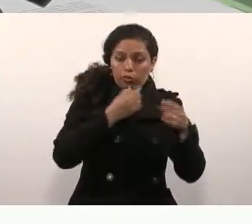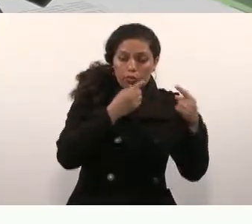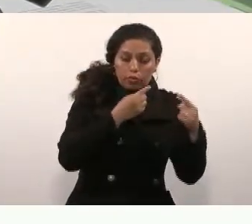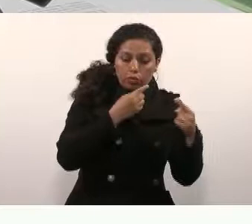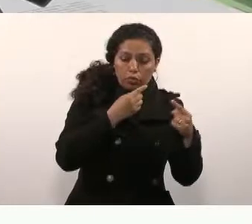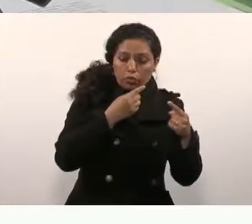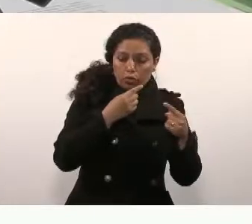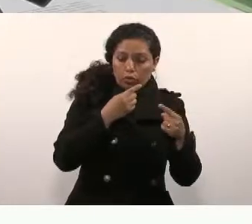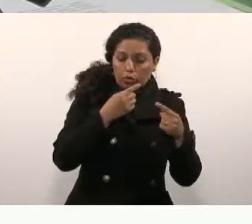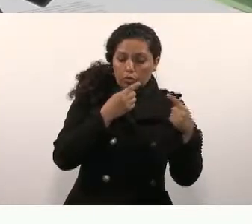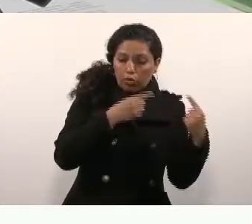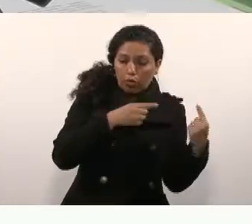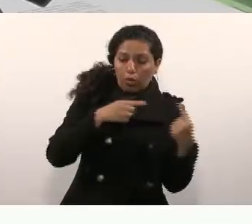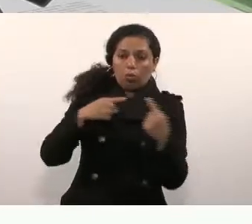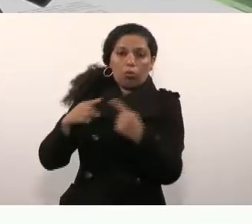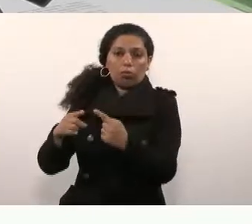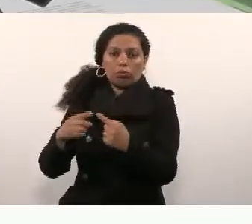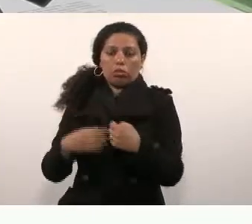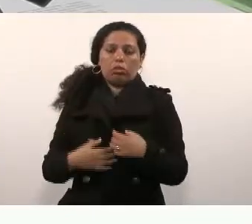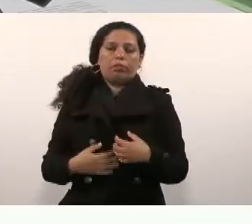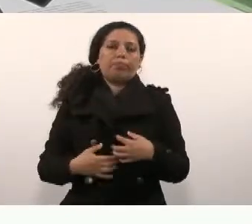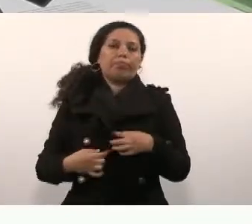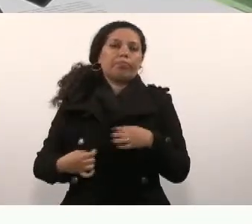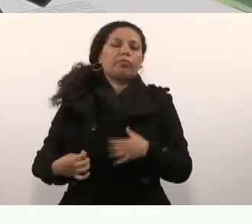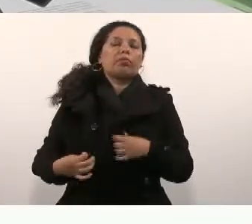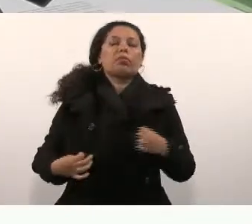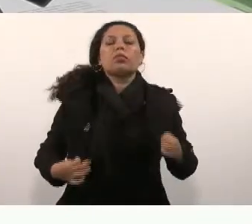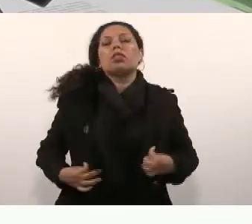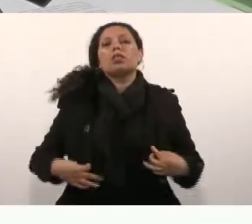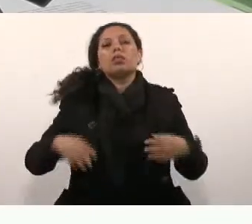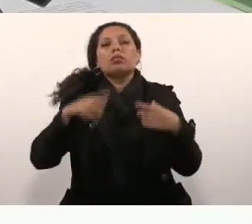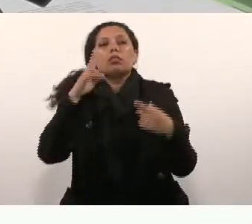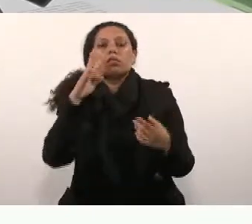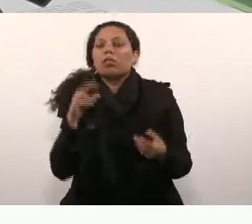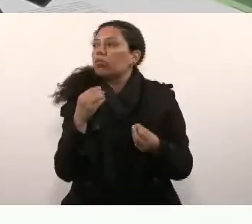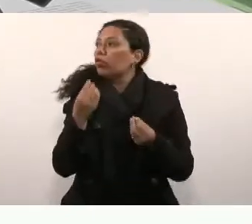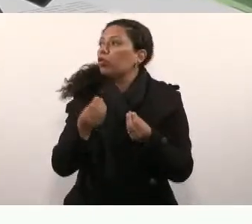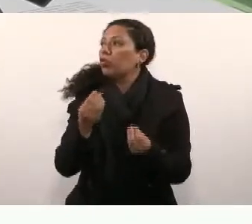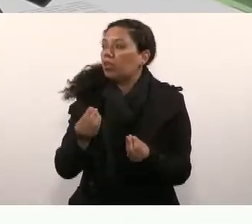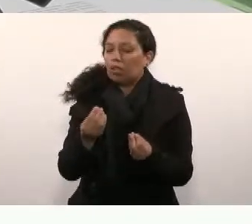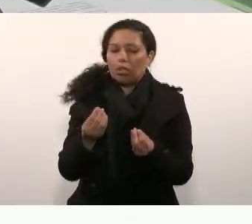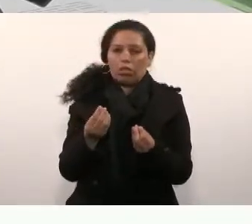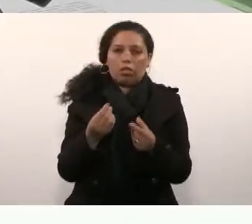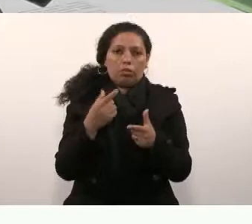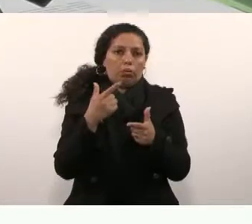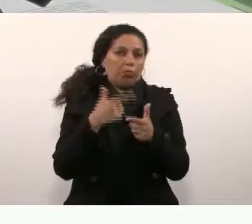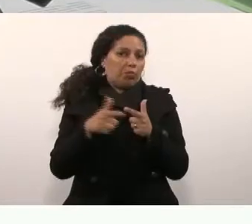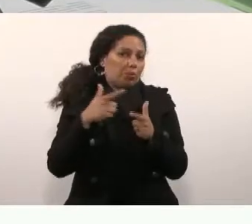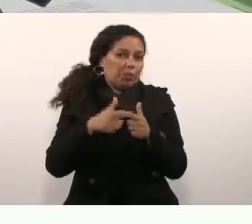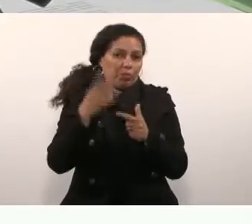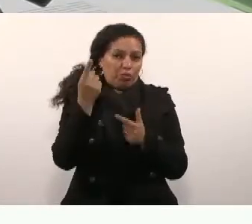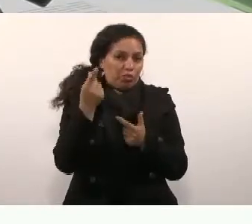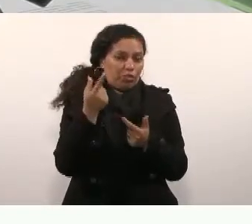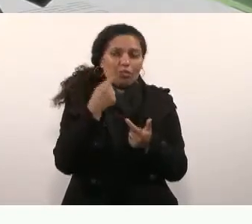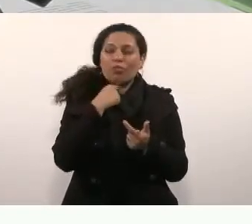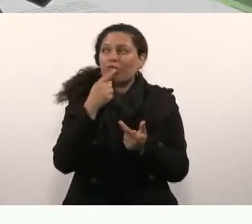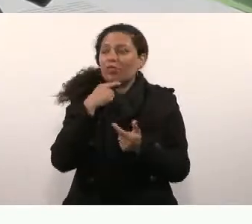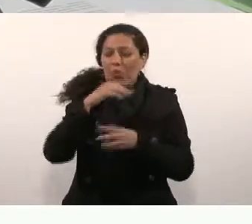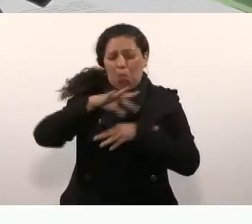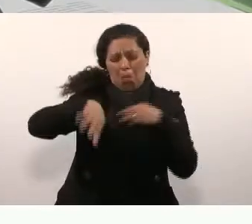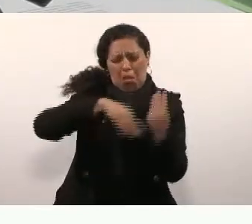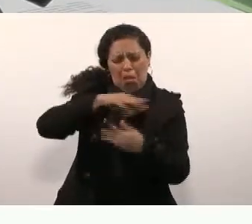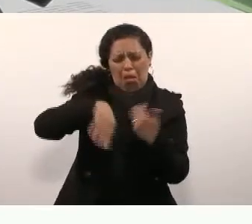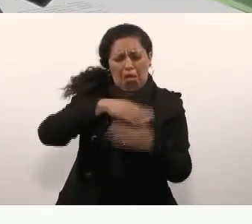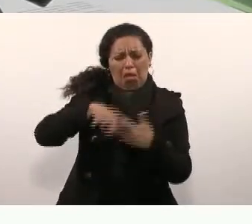judicialmente a emissão de posse, é isso que se diz? Uhum. Então, ou seja, e como réus não puderam receber indenização das desapropriações, ou seja, uma